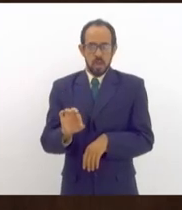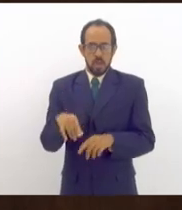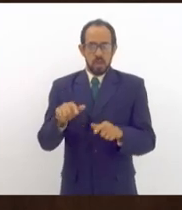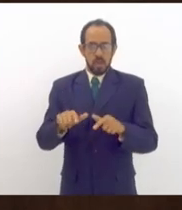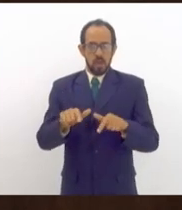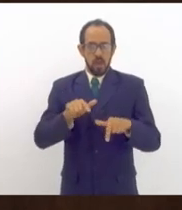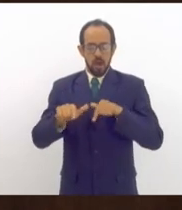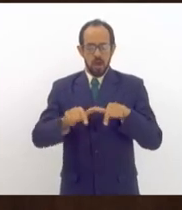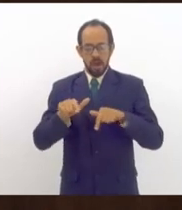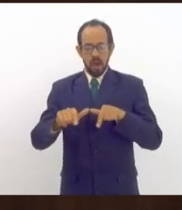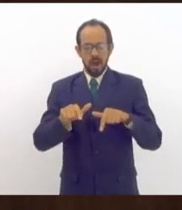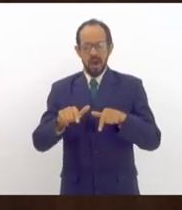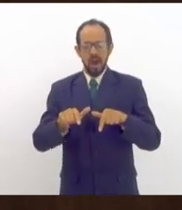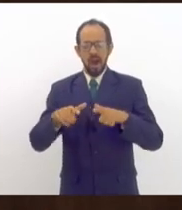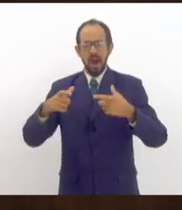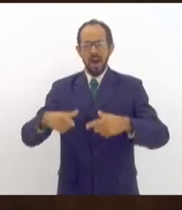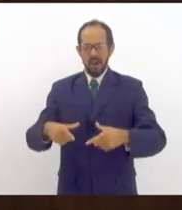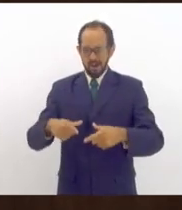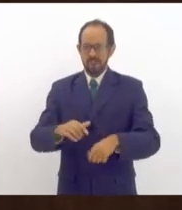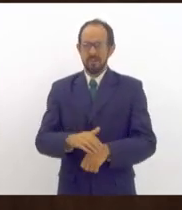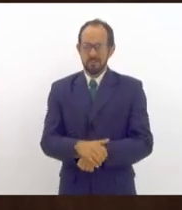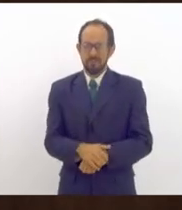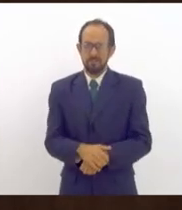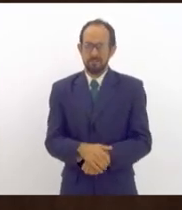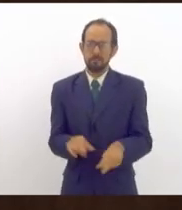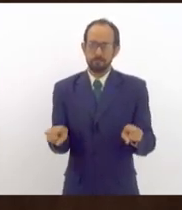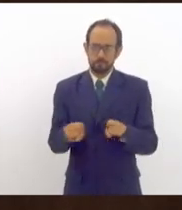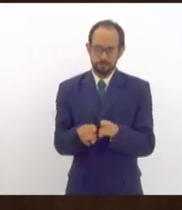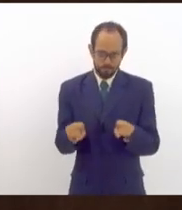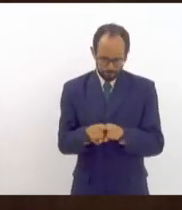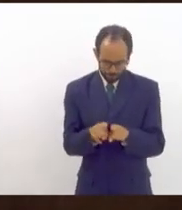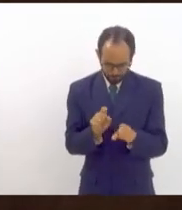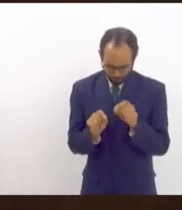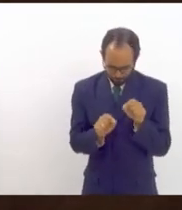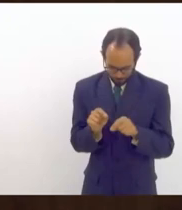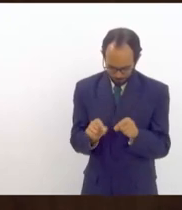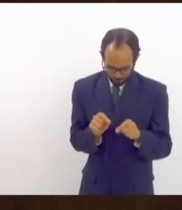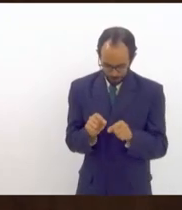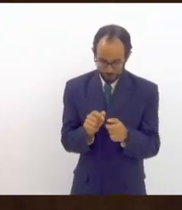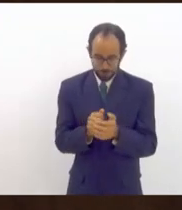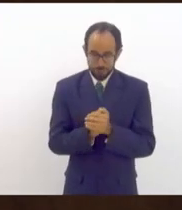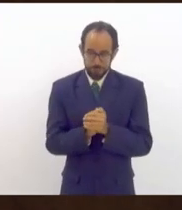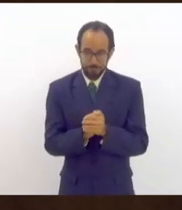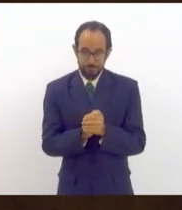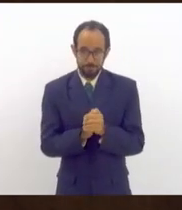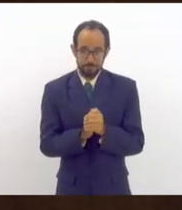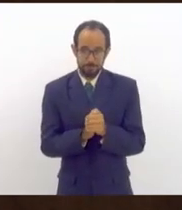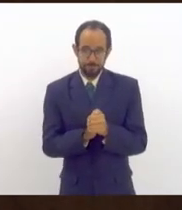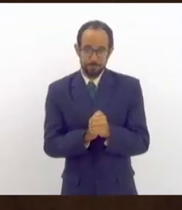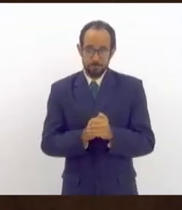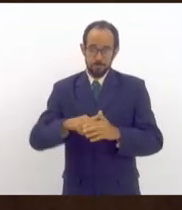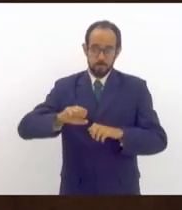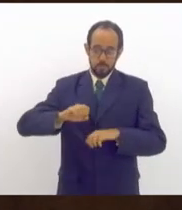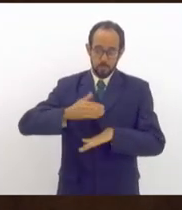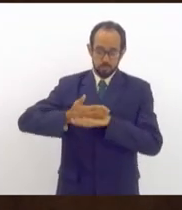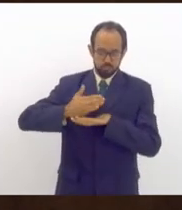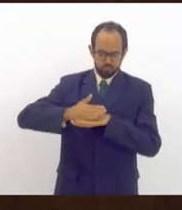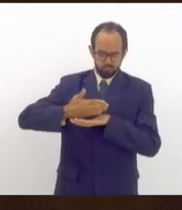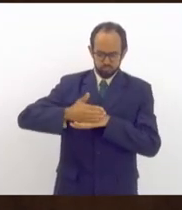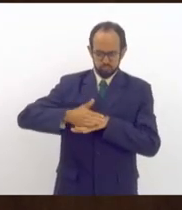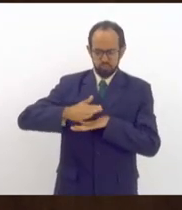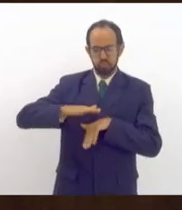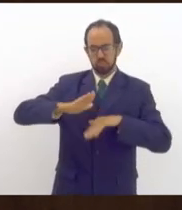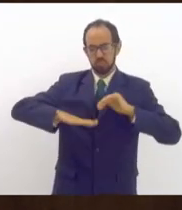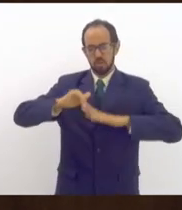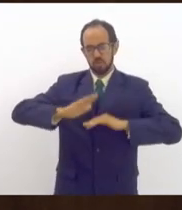local como também a questão da qualificação que fosse foi falado aqui ela